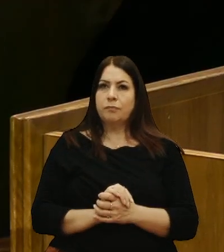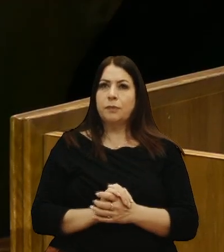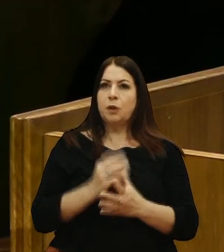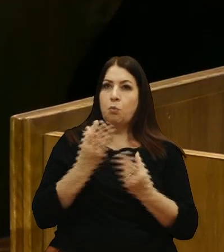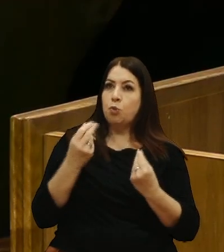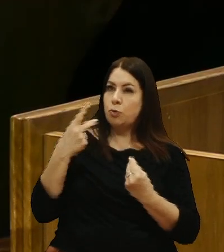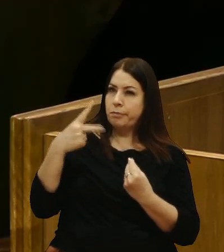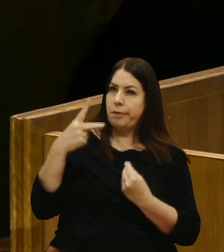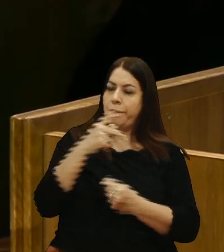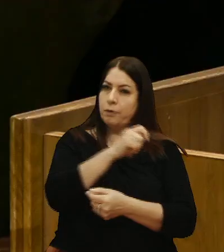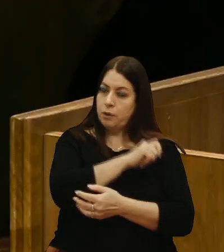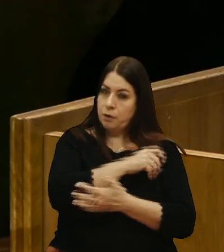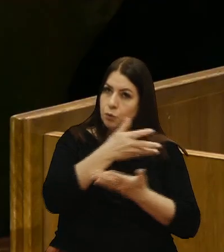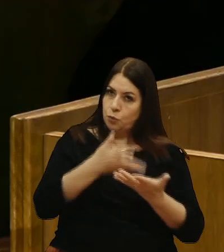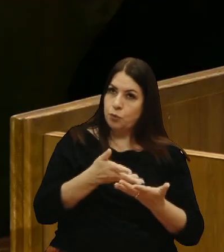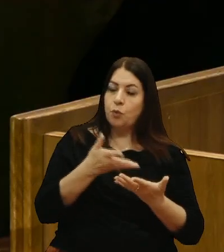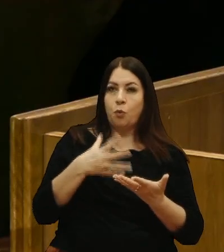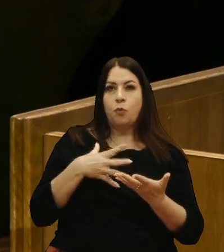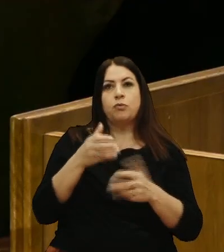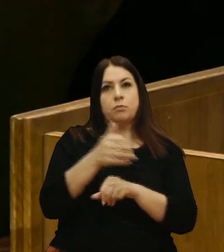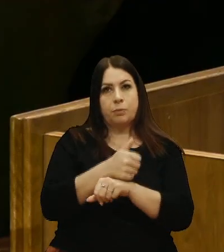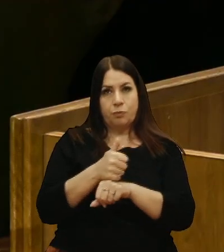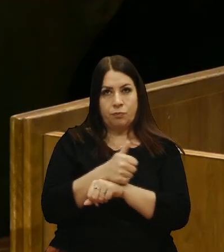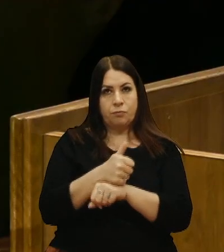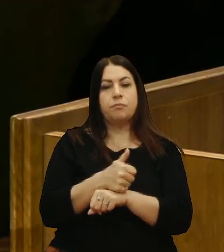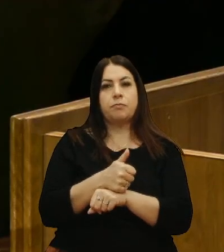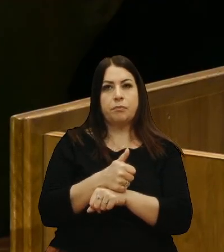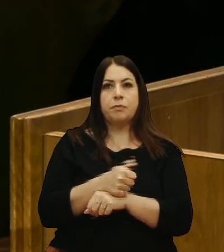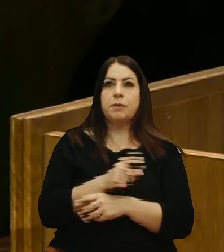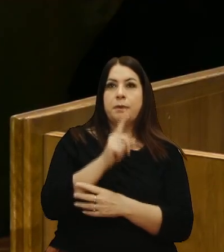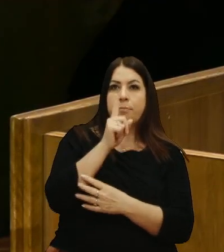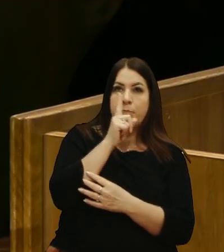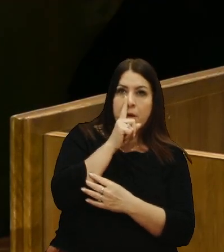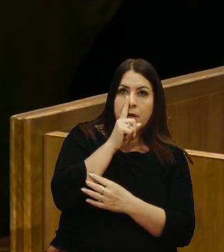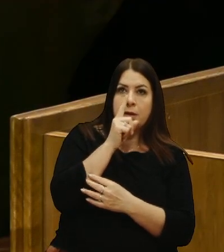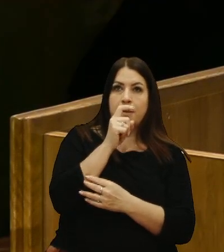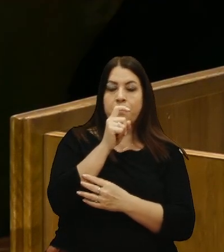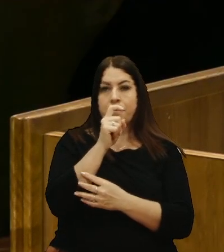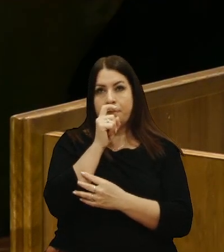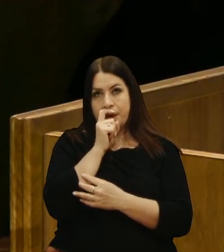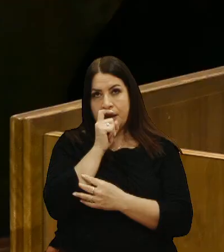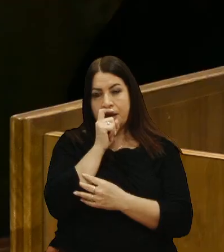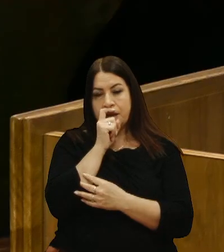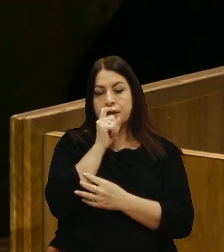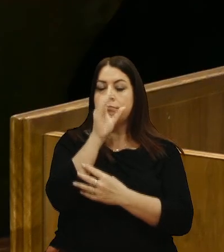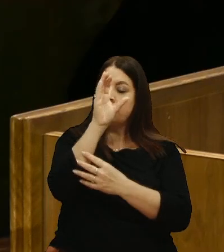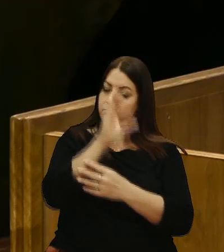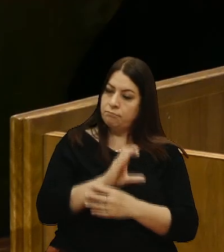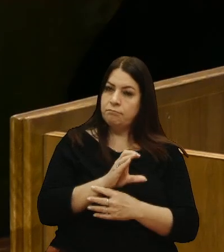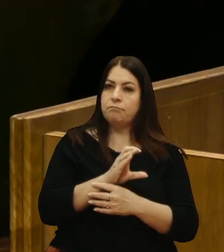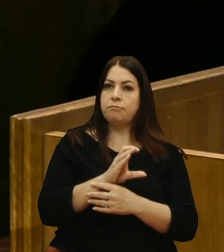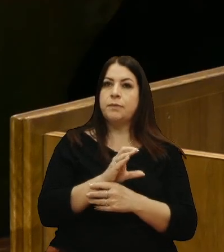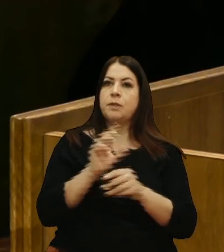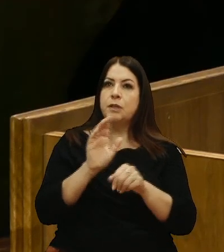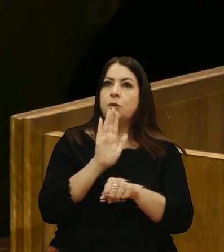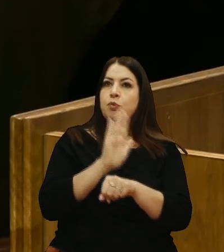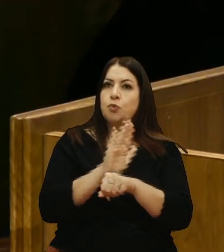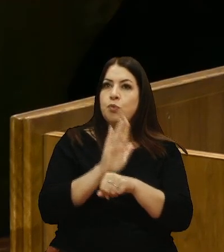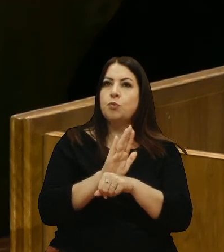Muitos deles hoje são profissionais, mães, pais, cidadãos que